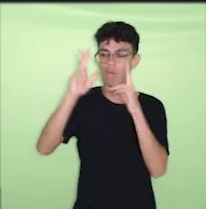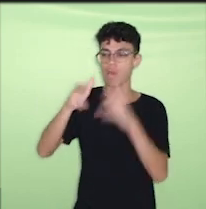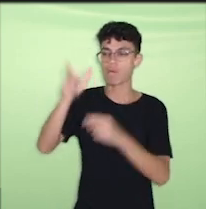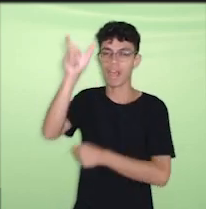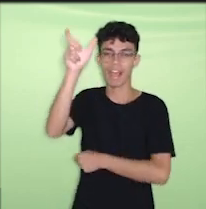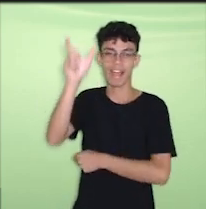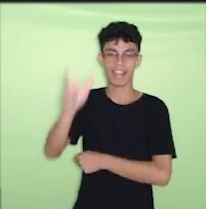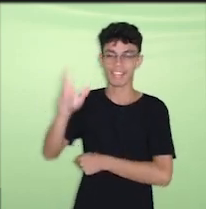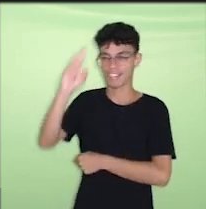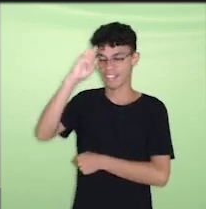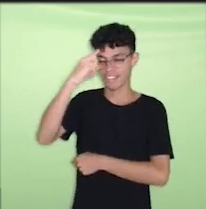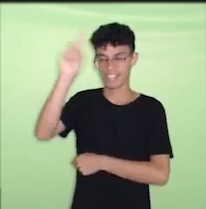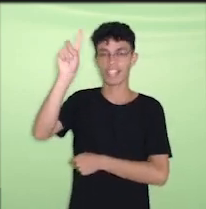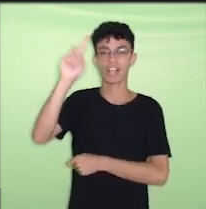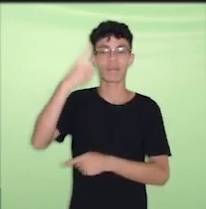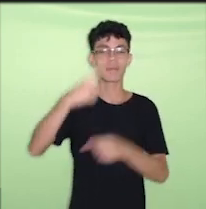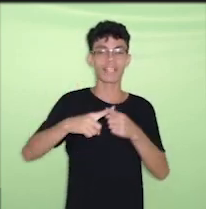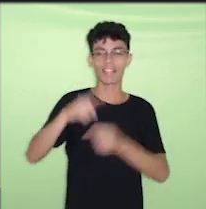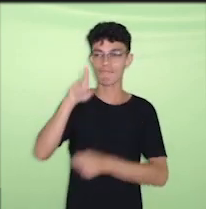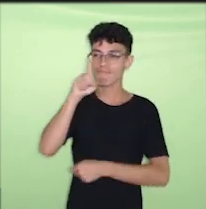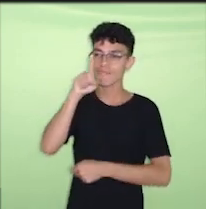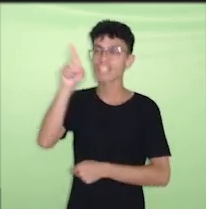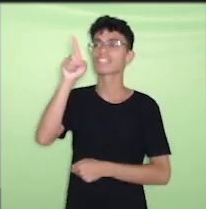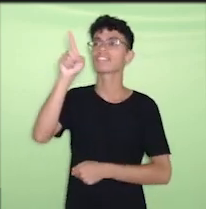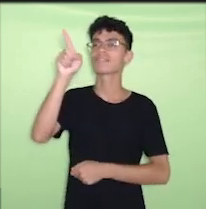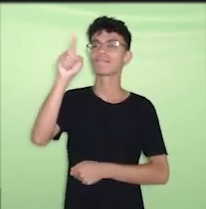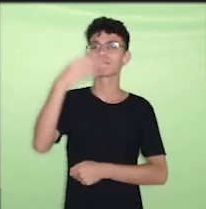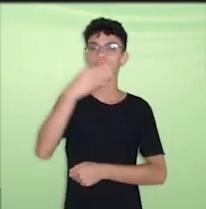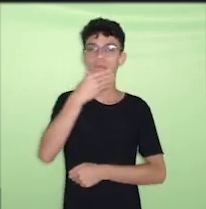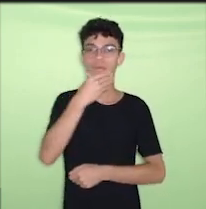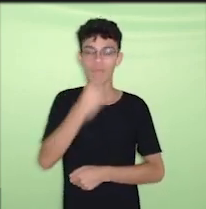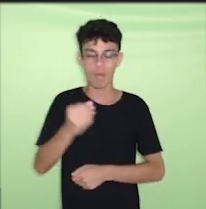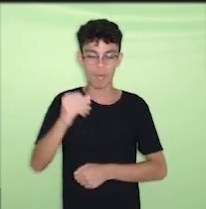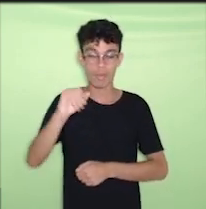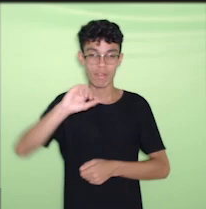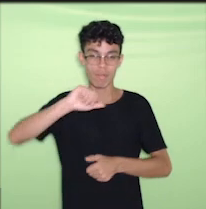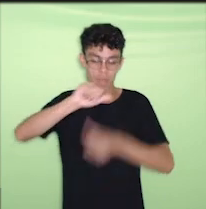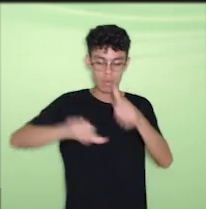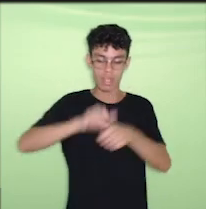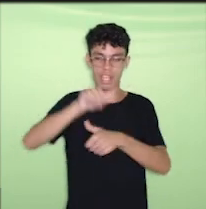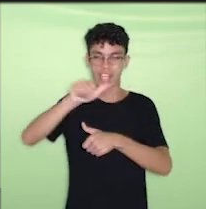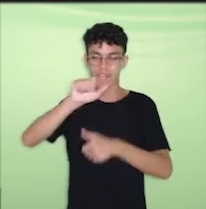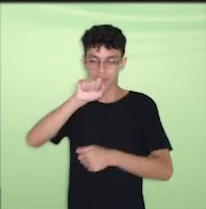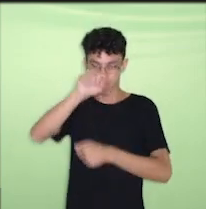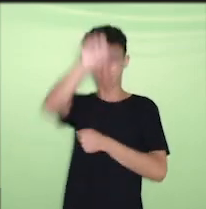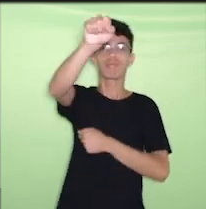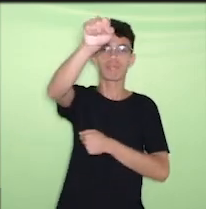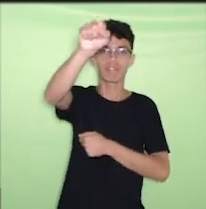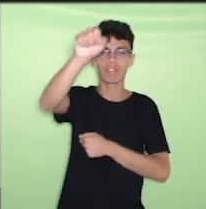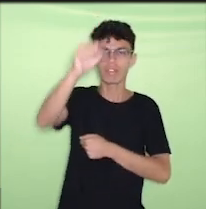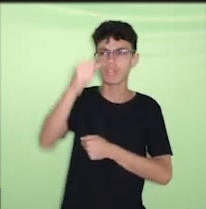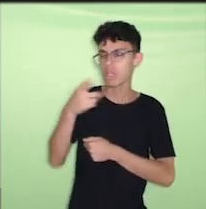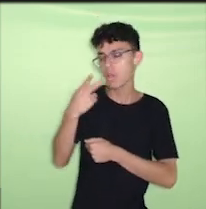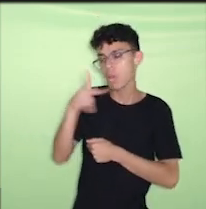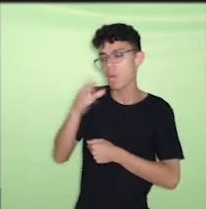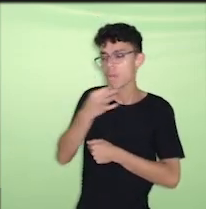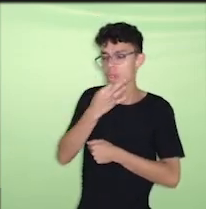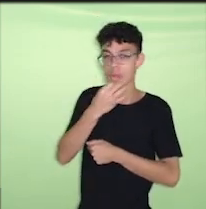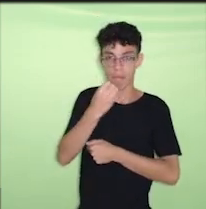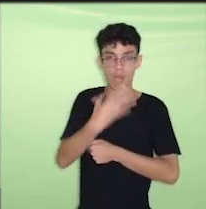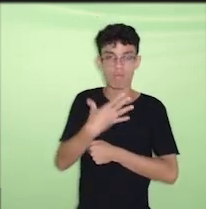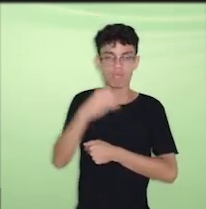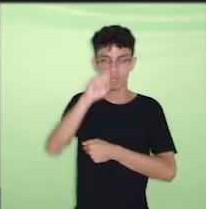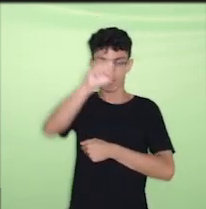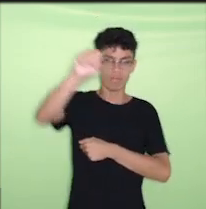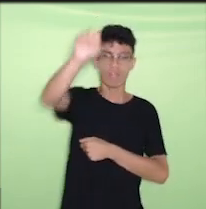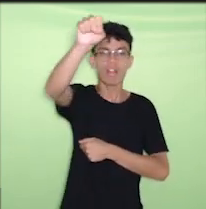quê? Porque essa faz do homem herói. E você acha que é bom ser herói? Ai,